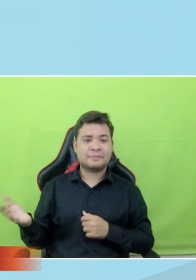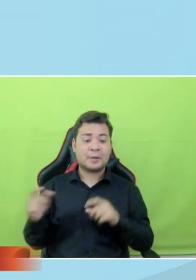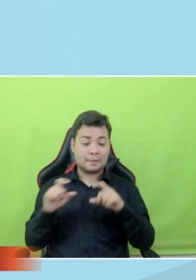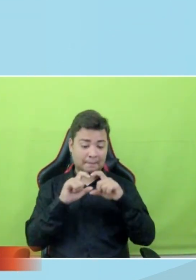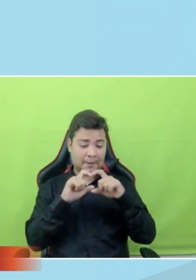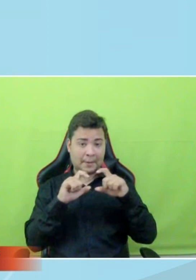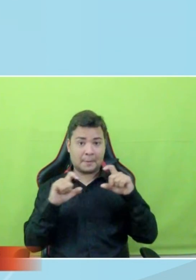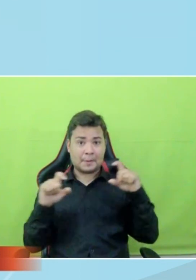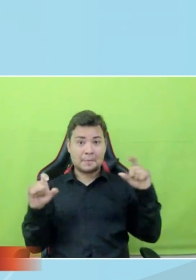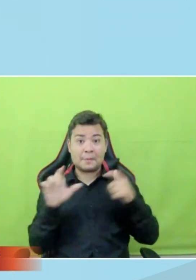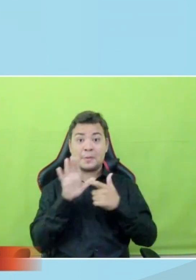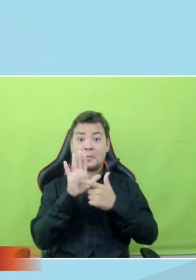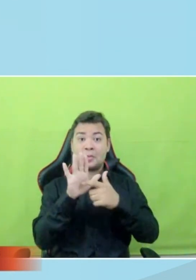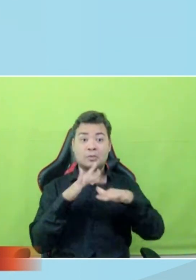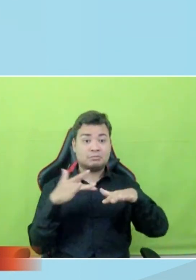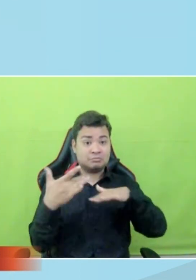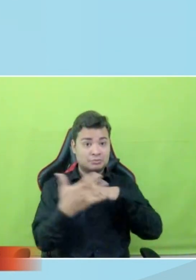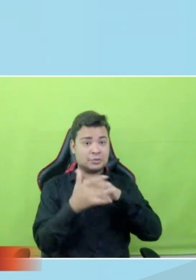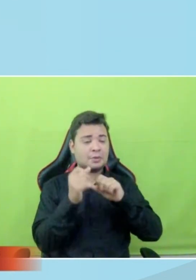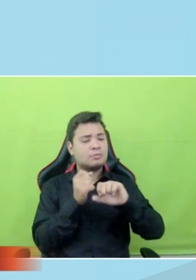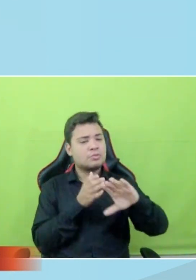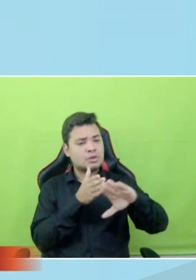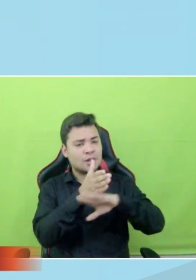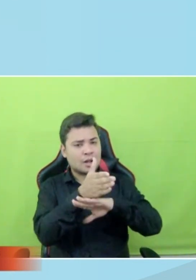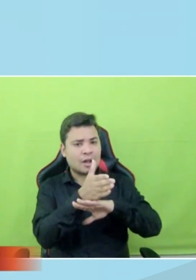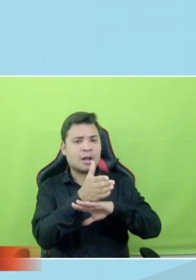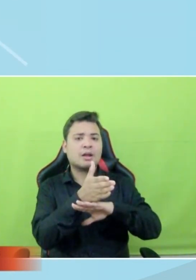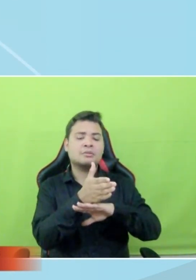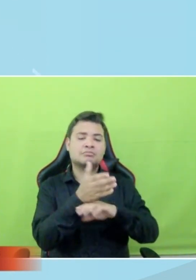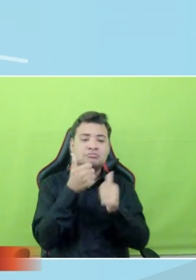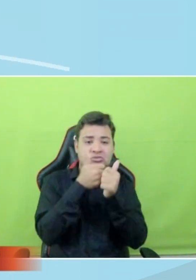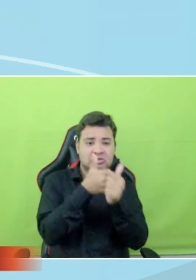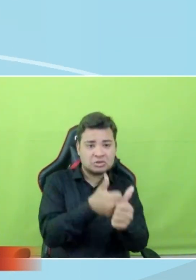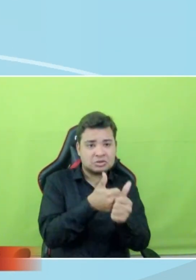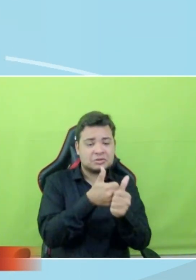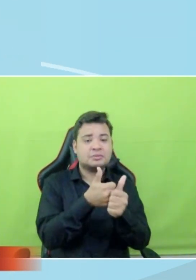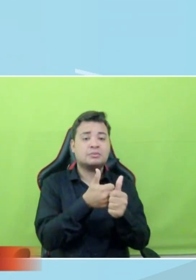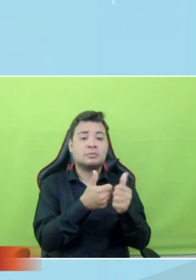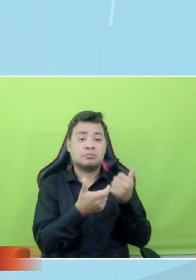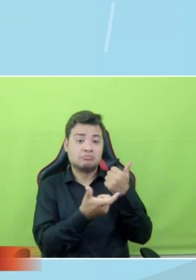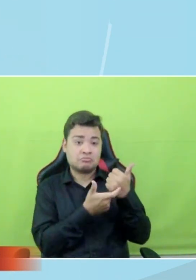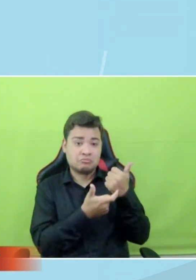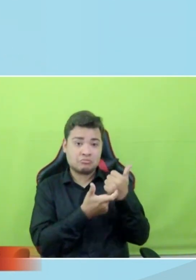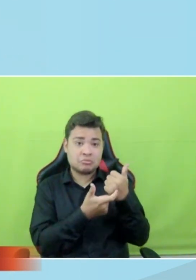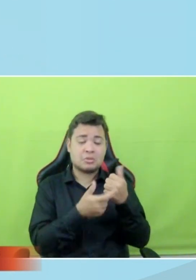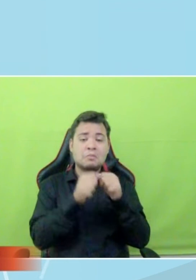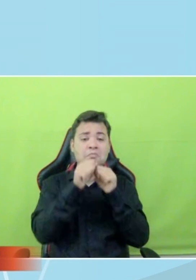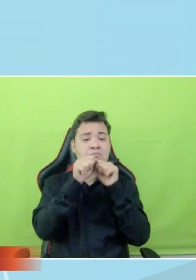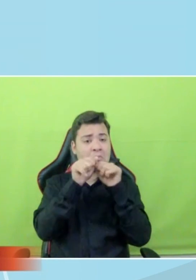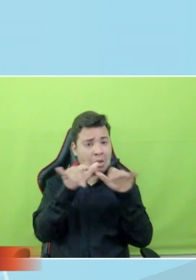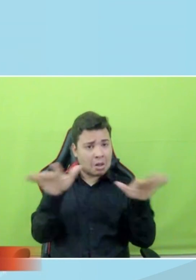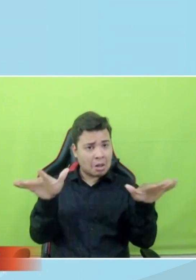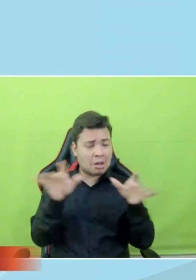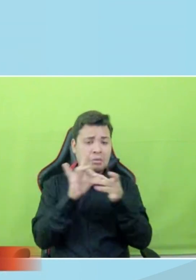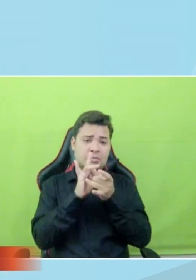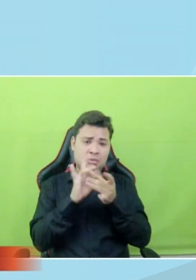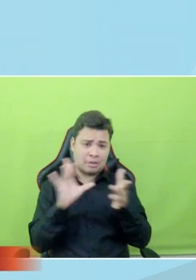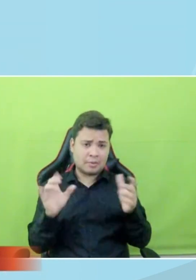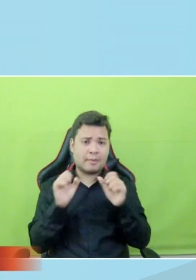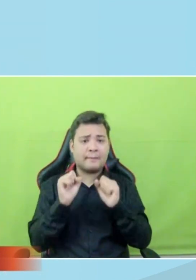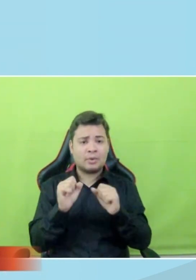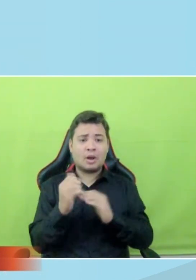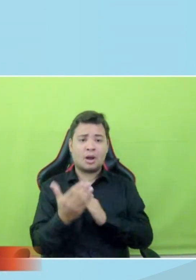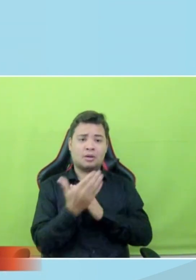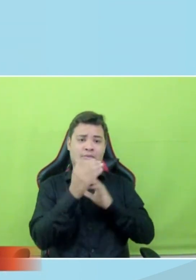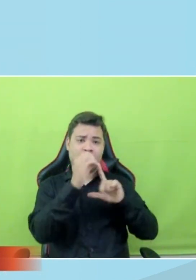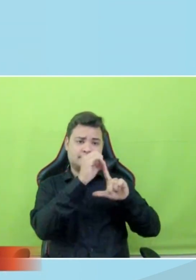Sempre bom seguir, curtir, compartilhar o nosso conteúdo e nos ajudar a fazer a TV UFG e, claro, também a